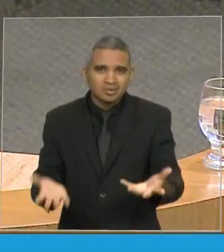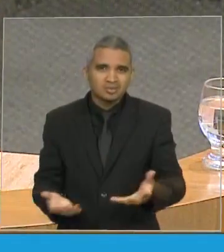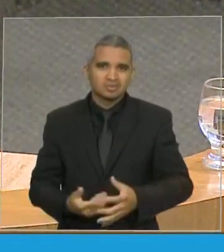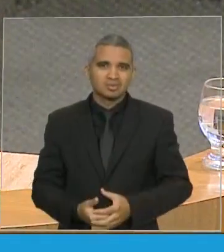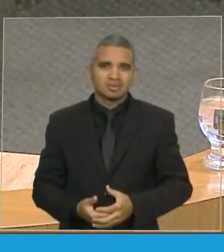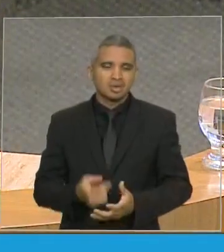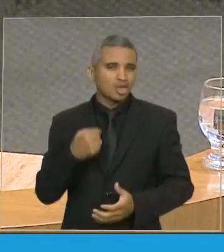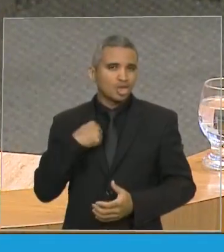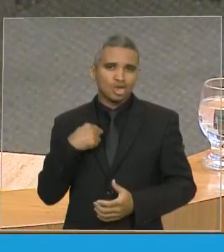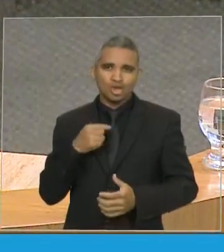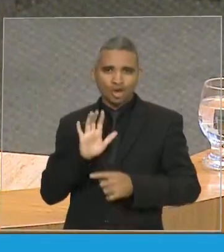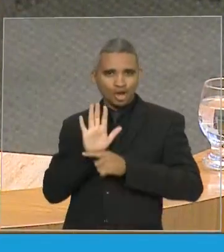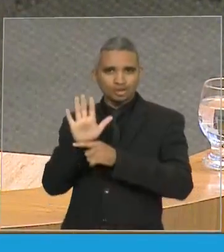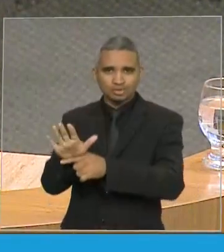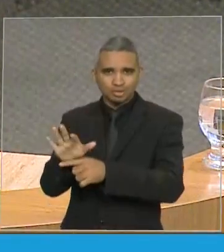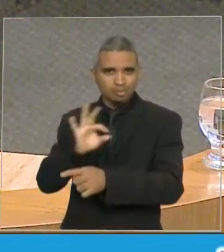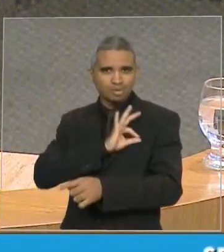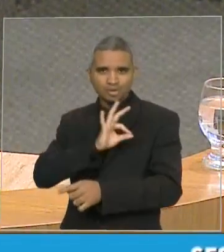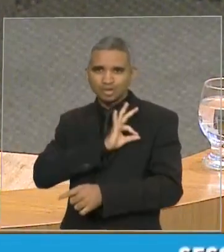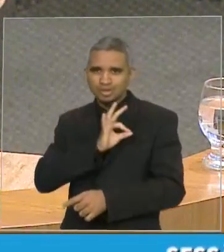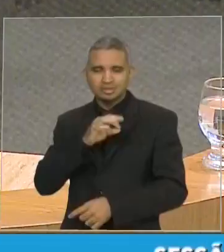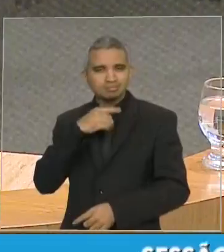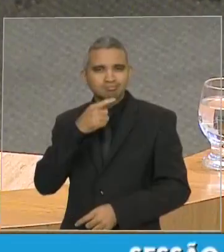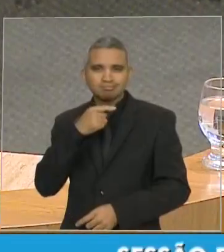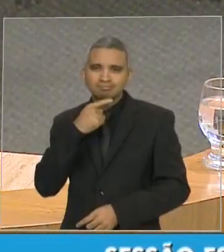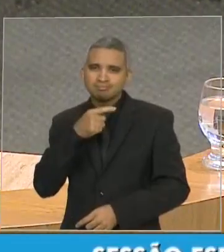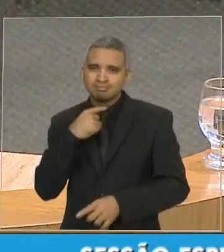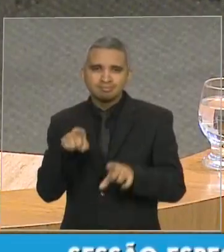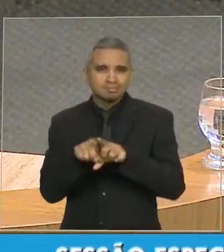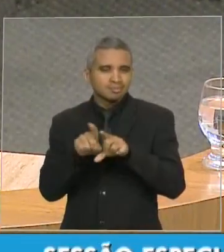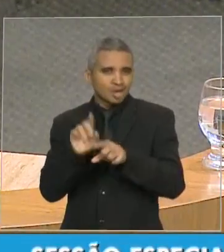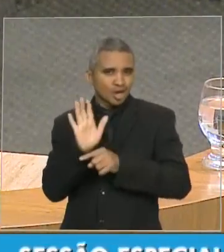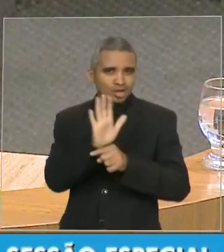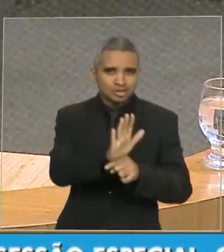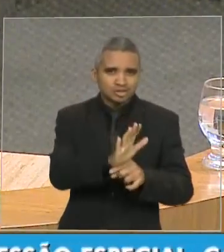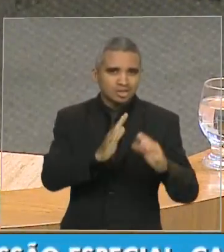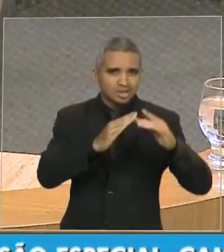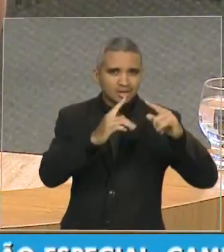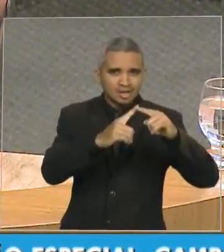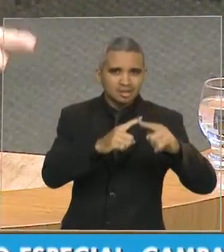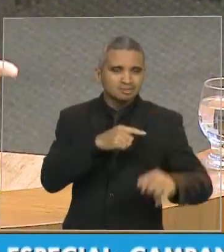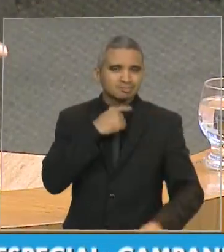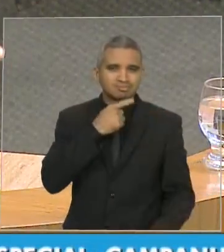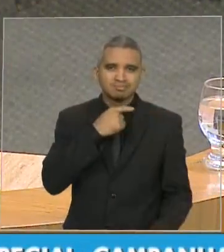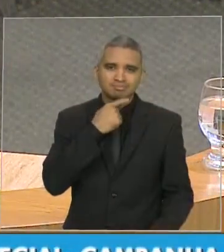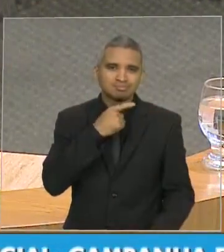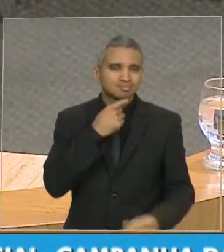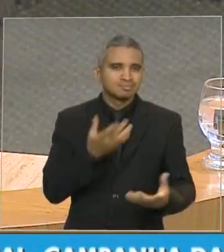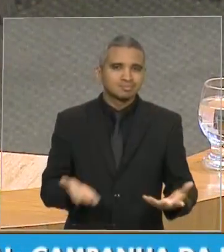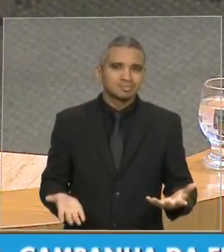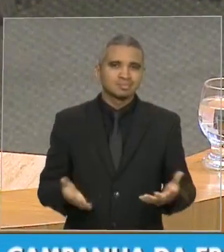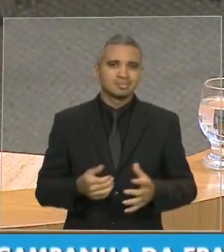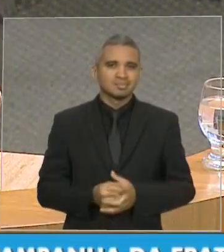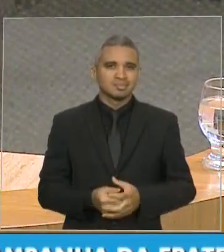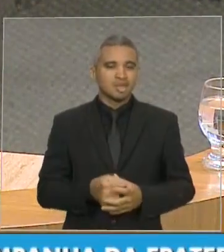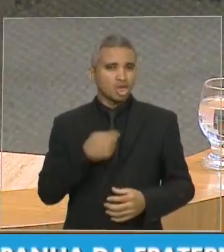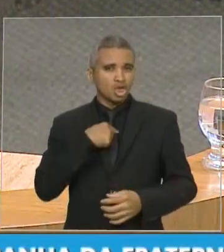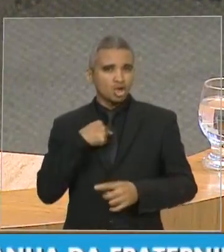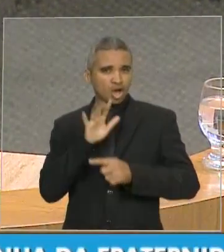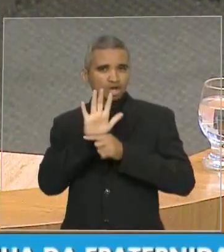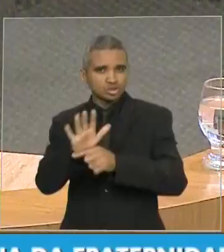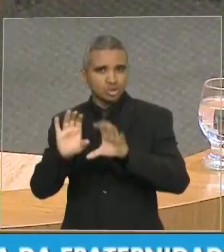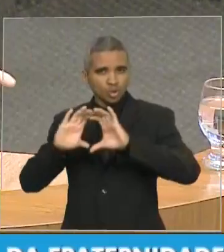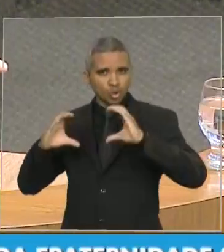com a polícia militar, eu não vou conseguir somar com a igreja, eu não vou conseguir somar com a minha